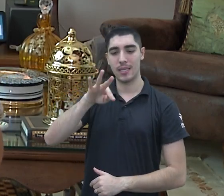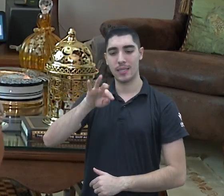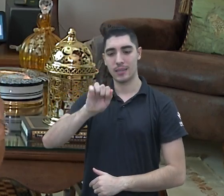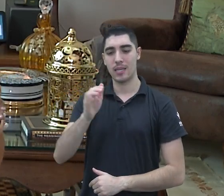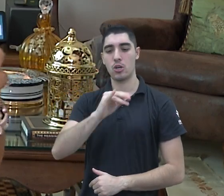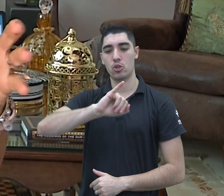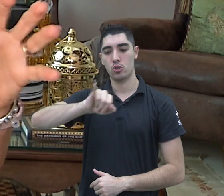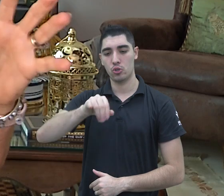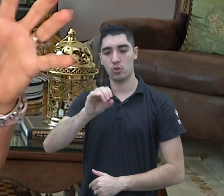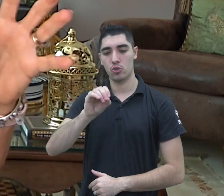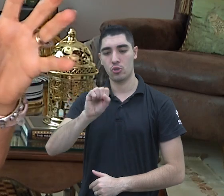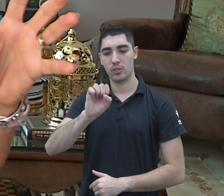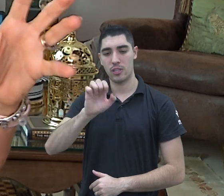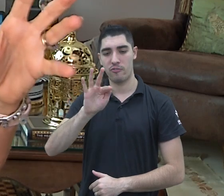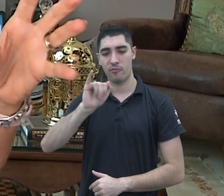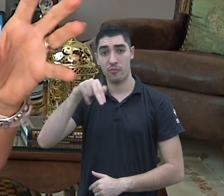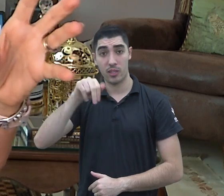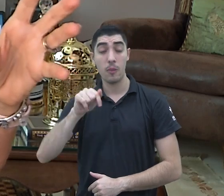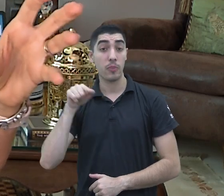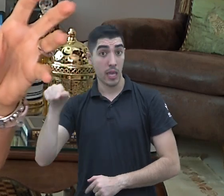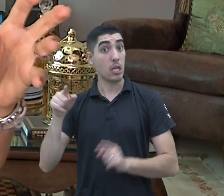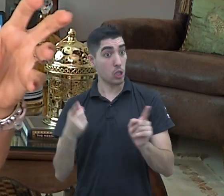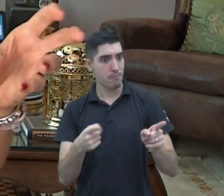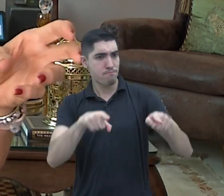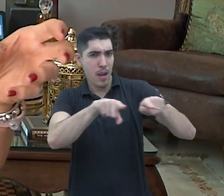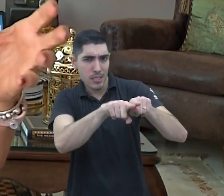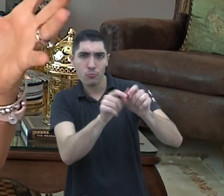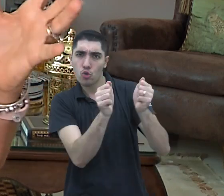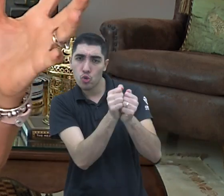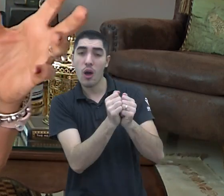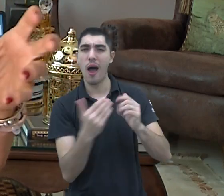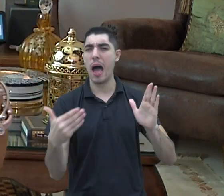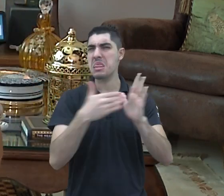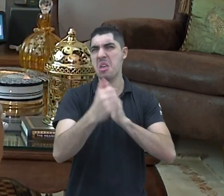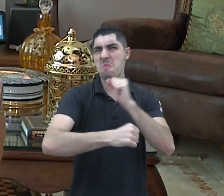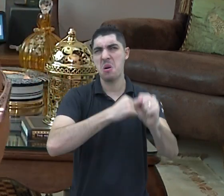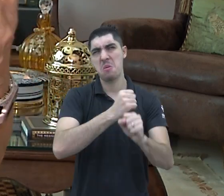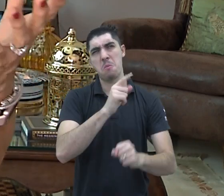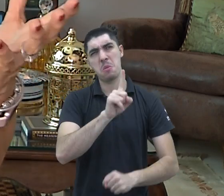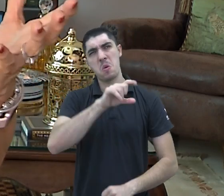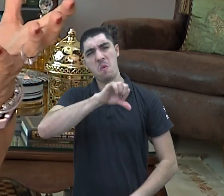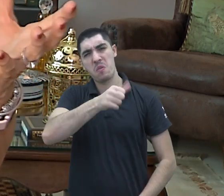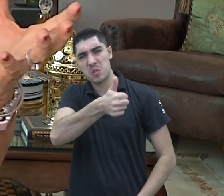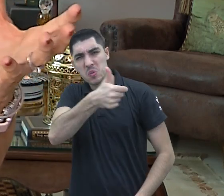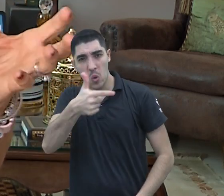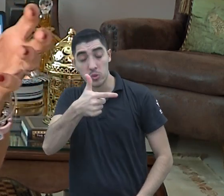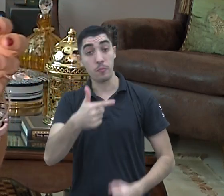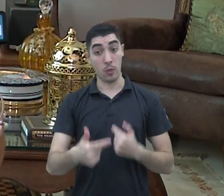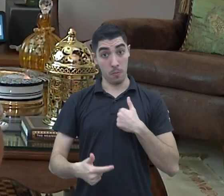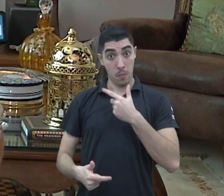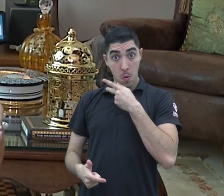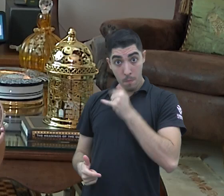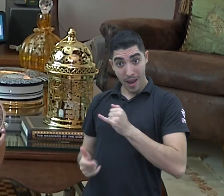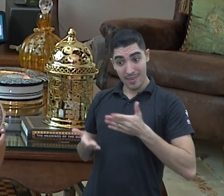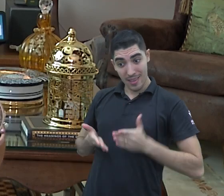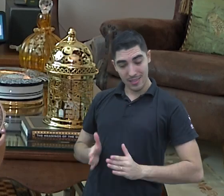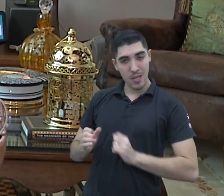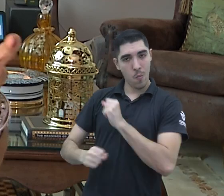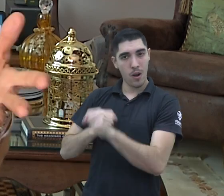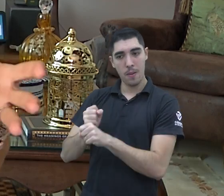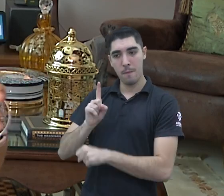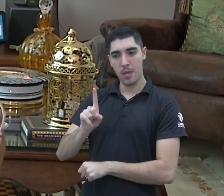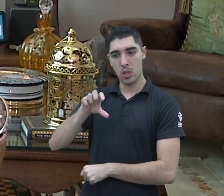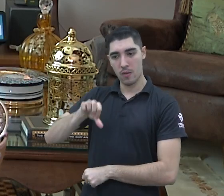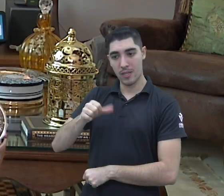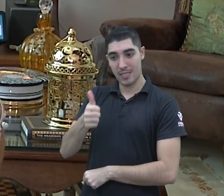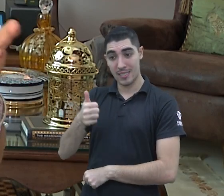sócio até 1912, mais ou menos. Então ele veio para cá nessa época, daí meu pai nasceu em 1913,